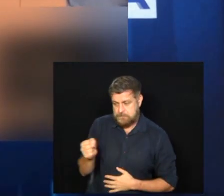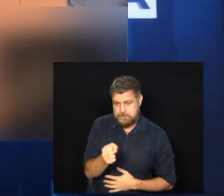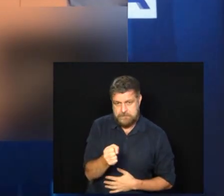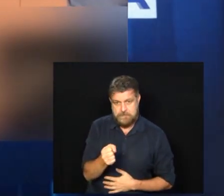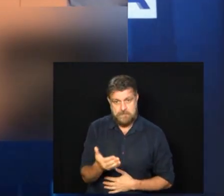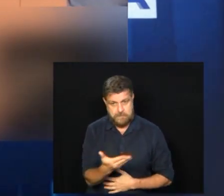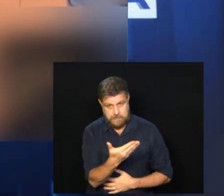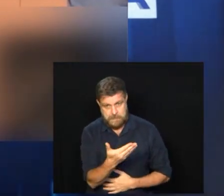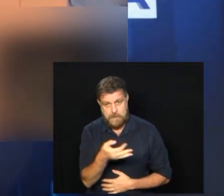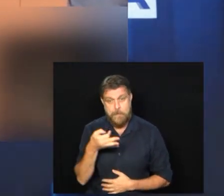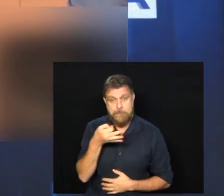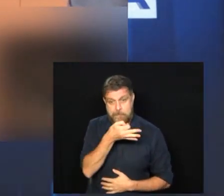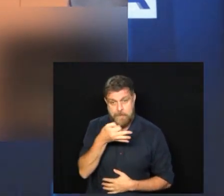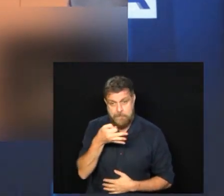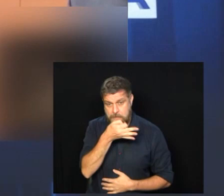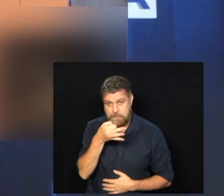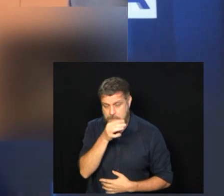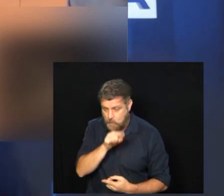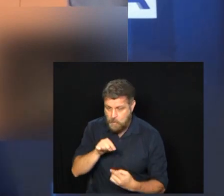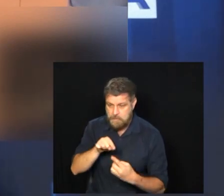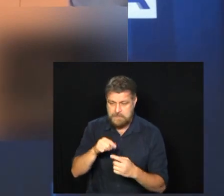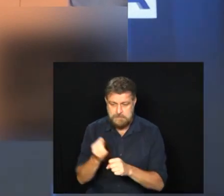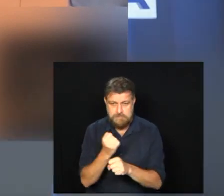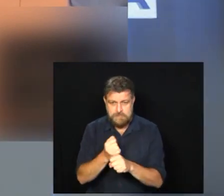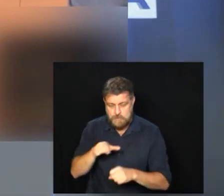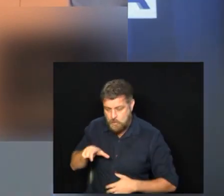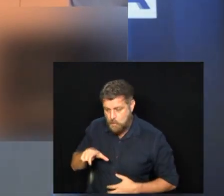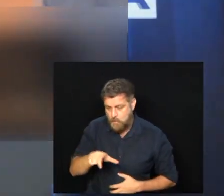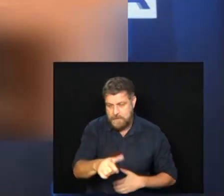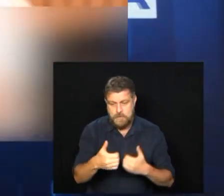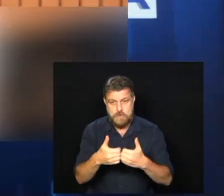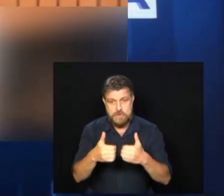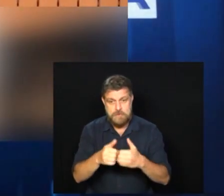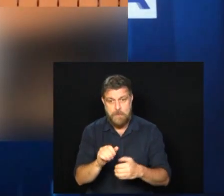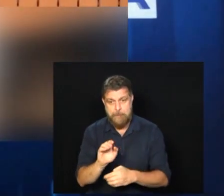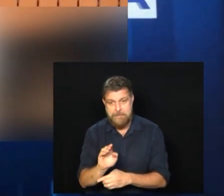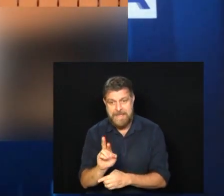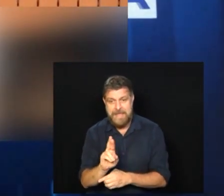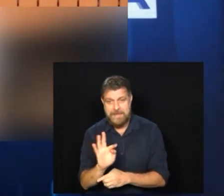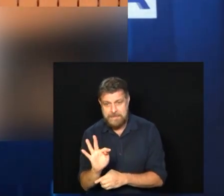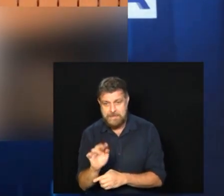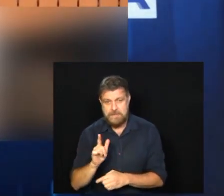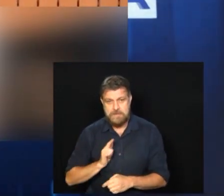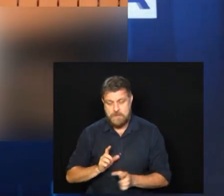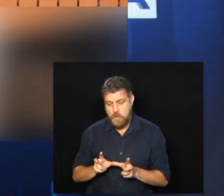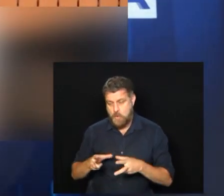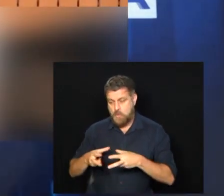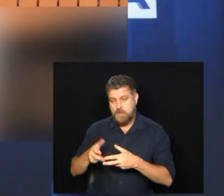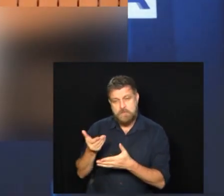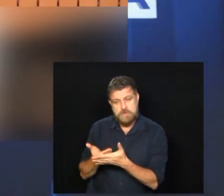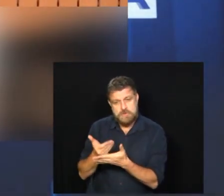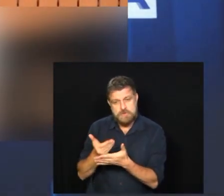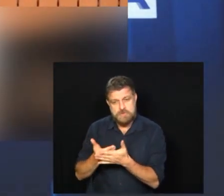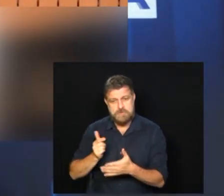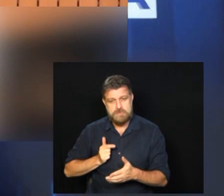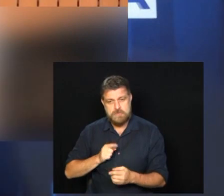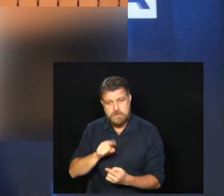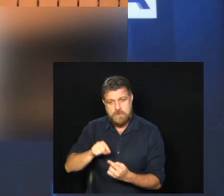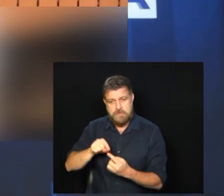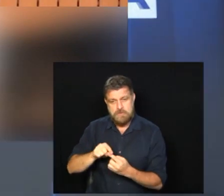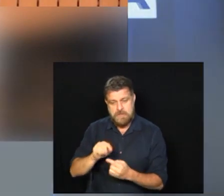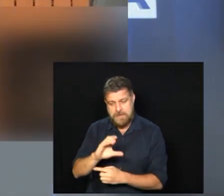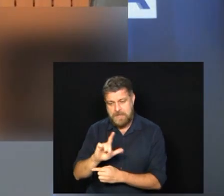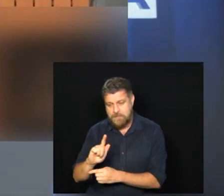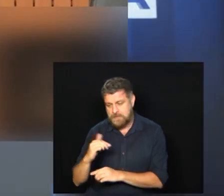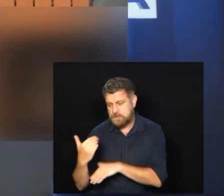Riveretti, para falar sobre a finalização das obras do BRT. Comissão Especial de Estudos sobre o Desenvolvimento do